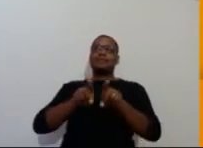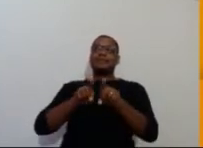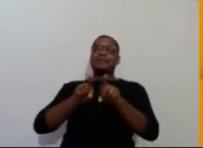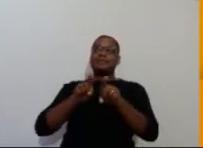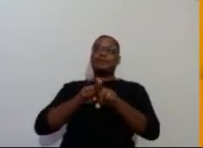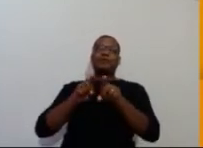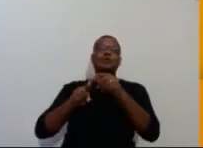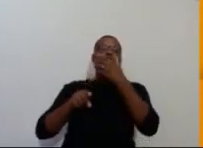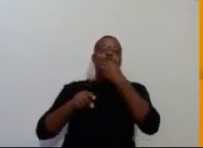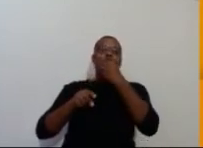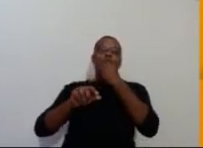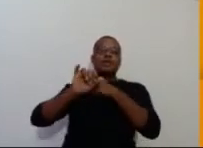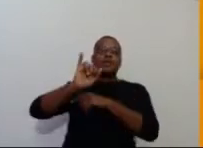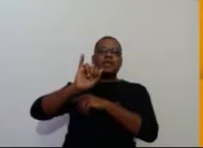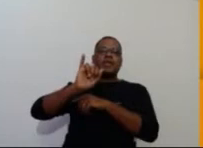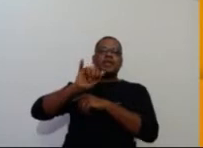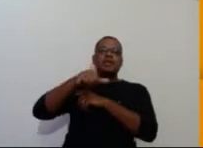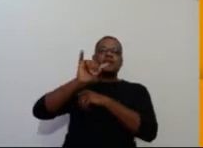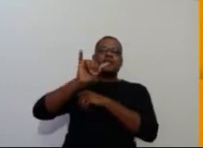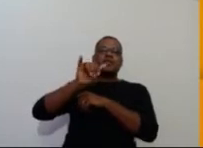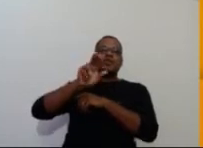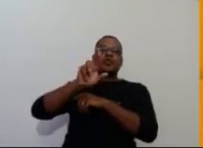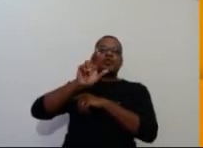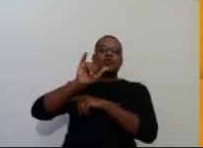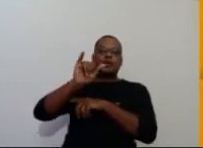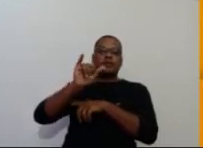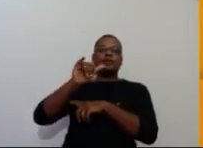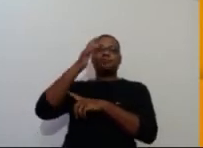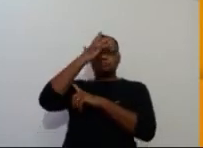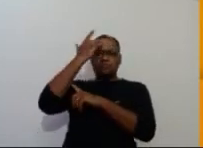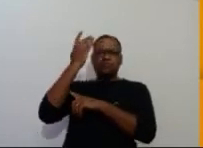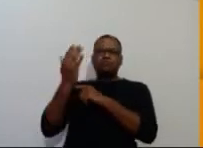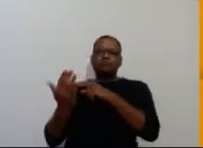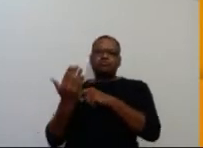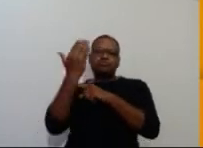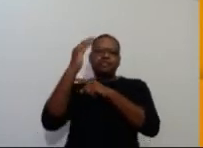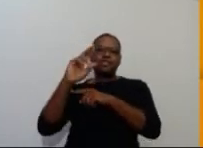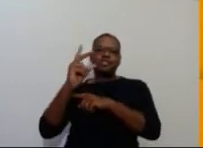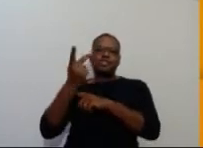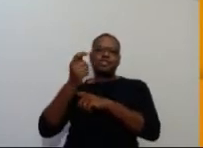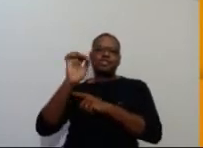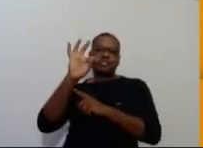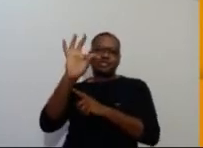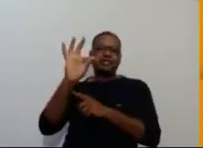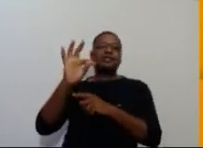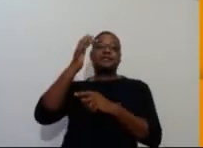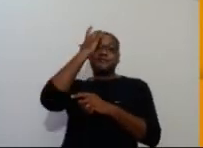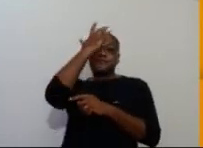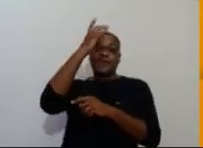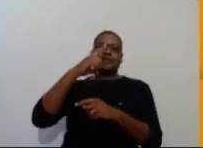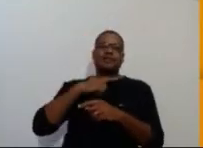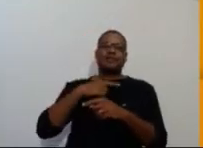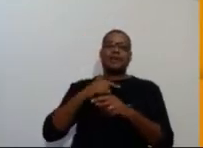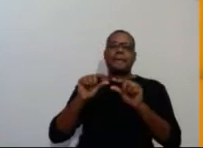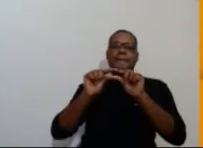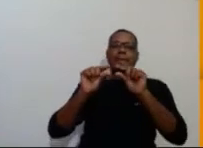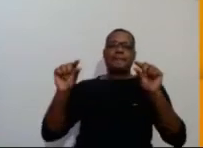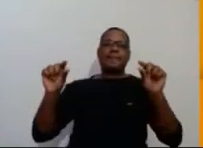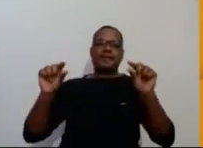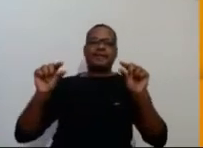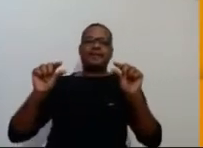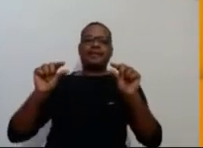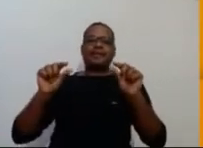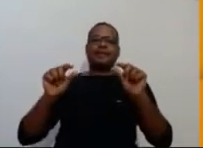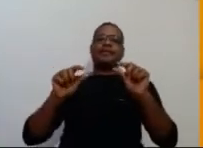participando através do chat. Veja como é fácil interagir conosco. Utilize a primeira linha do chat para se identificar. Exemplo, Maria José,